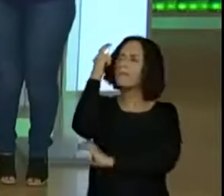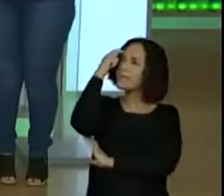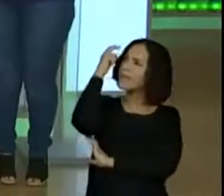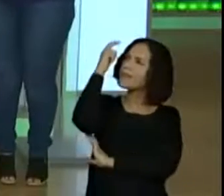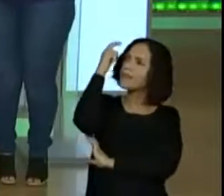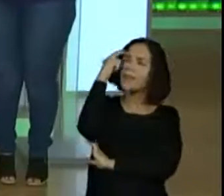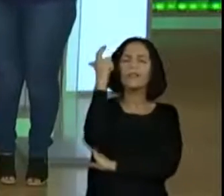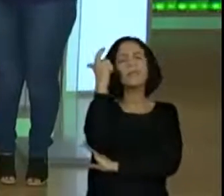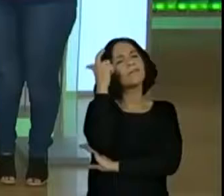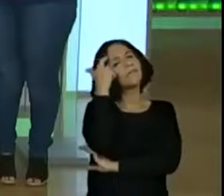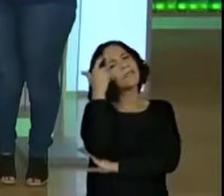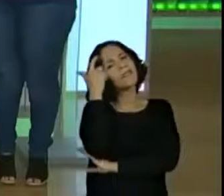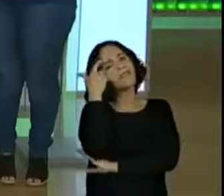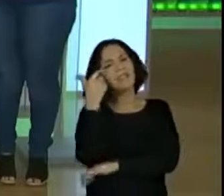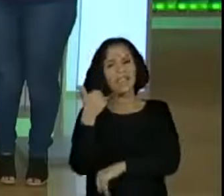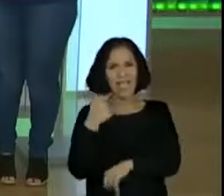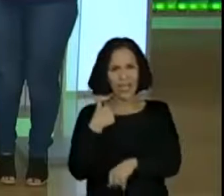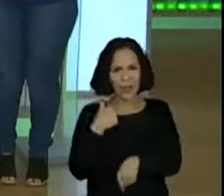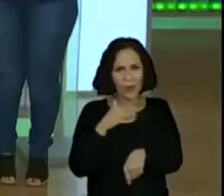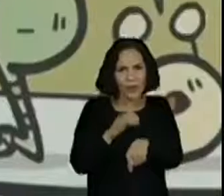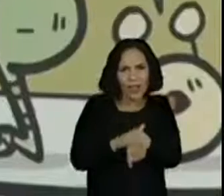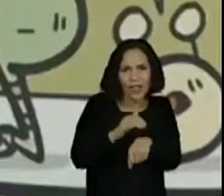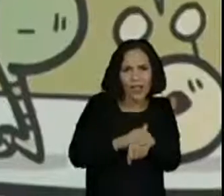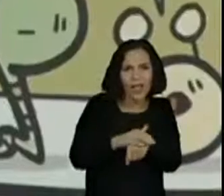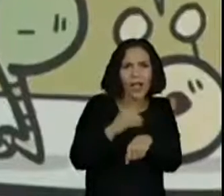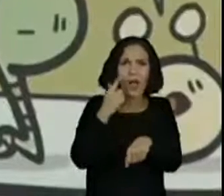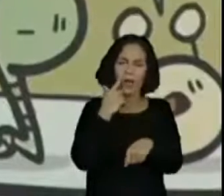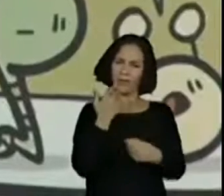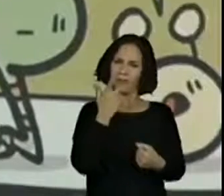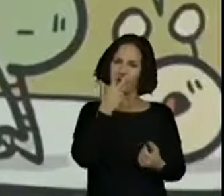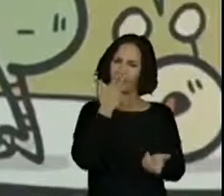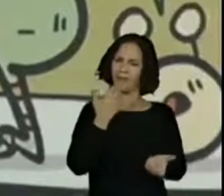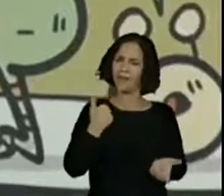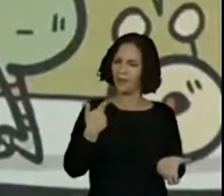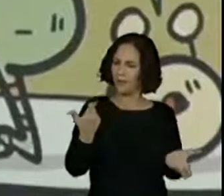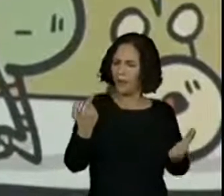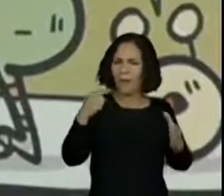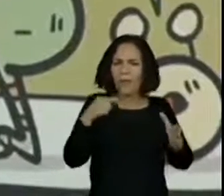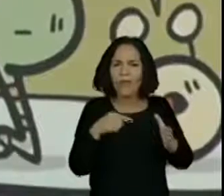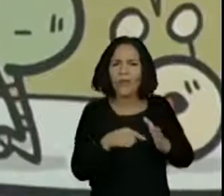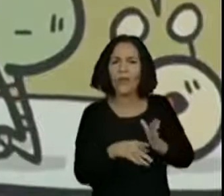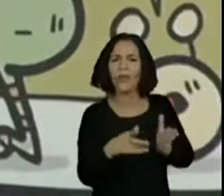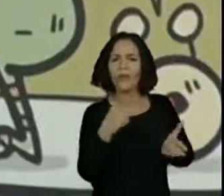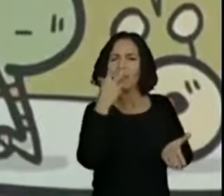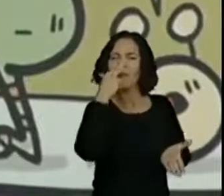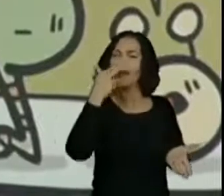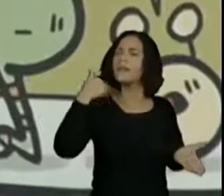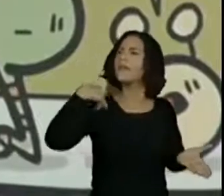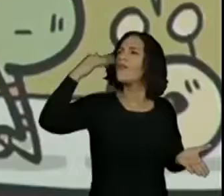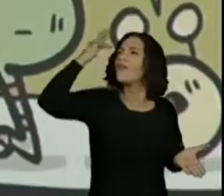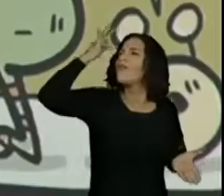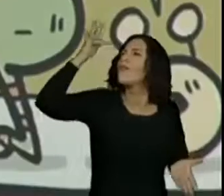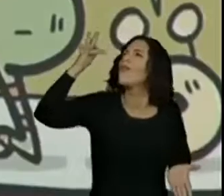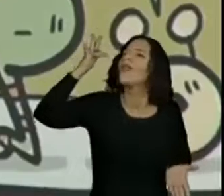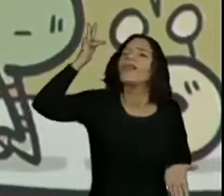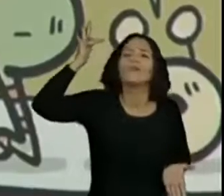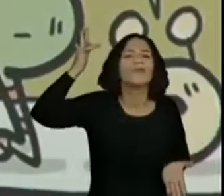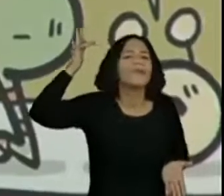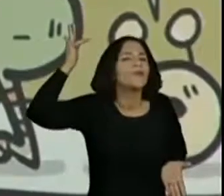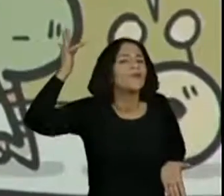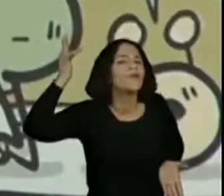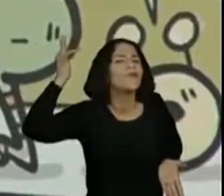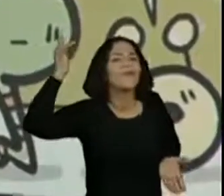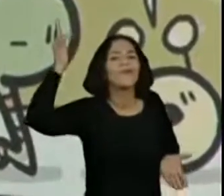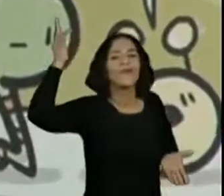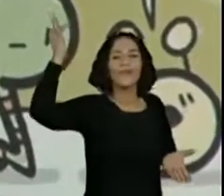pensando... Se está em nossas mãos, olha que profundo, professora. Nossa, em nossas mãos, né? Filosofando, né? Filosofando. E